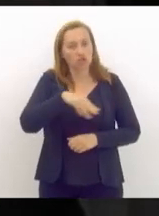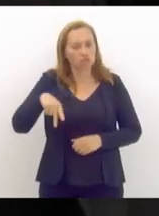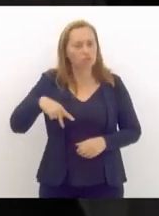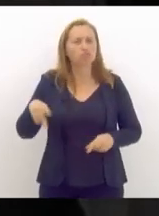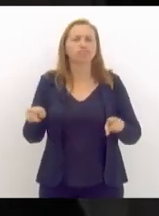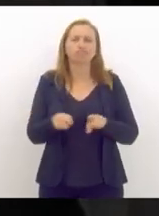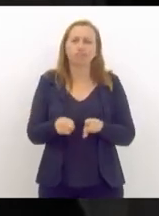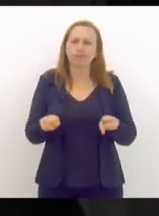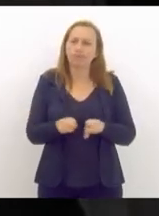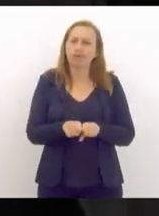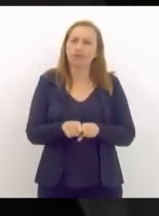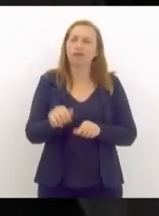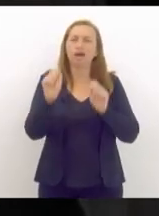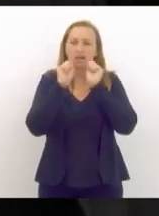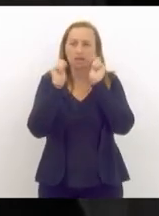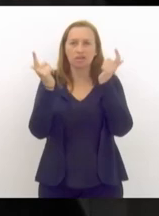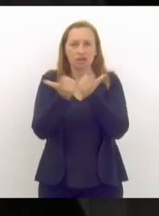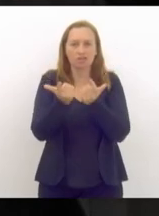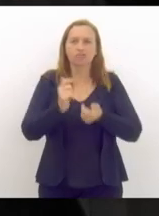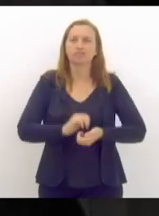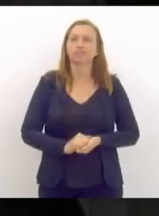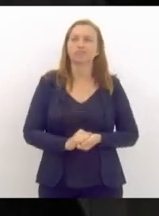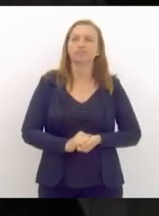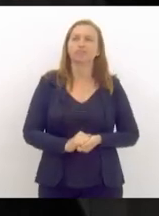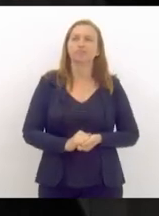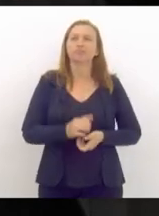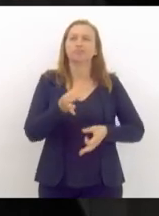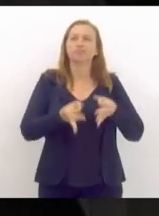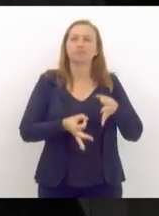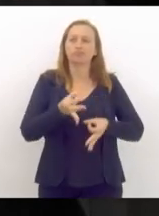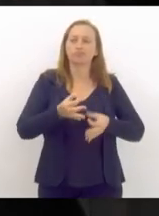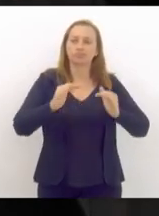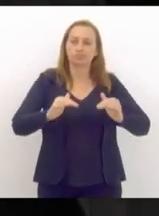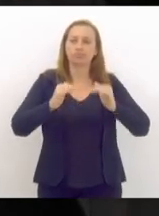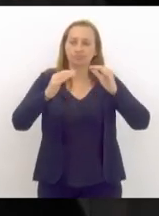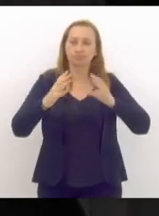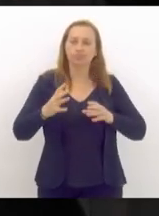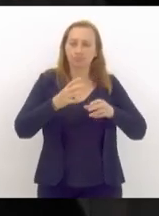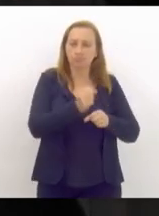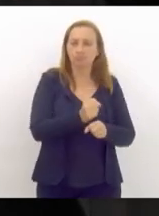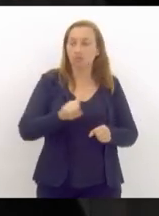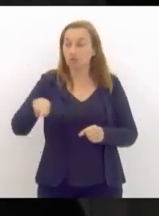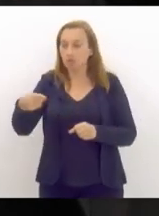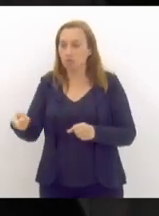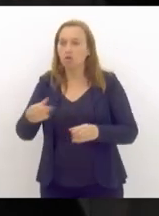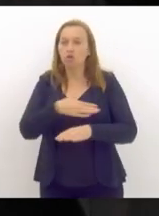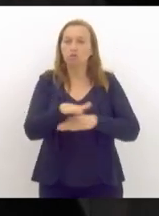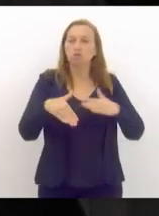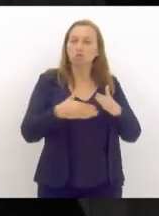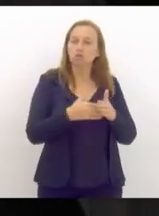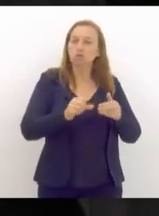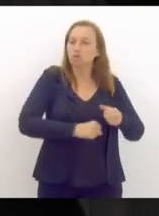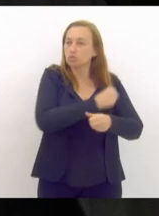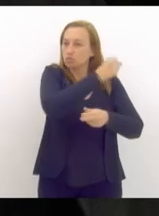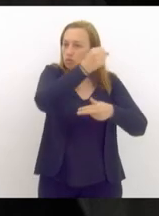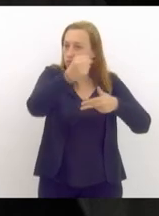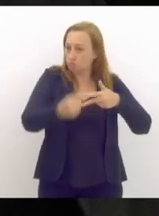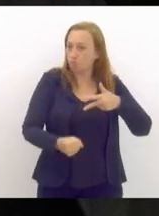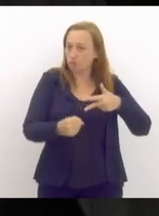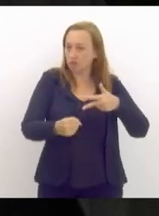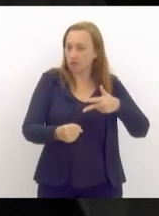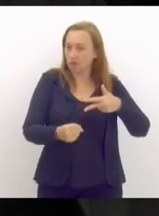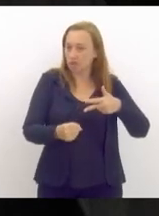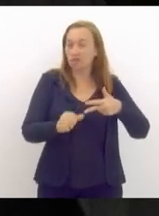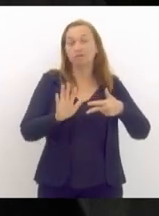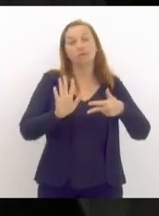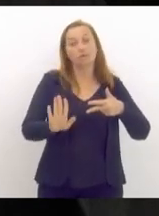Público, Assembleia Legislativa, Tribunal de Contas, etc. Então, todos os poderes, com exceção do